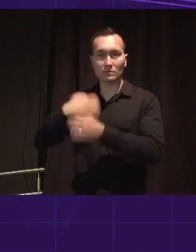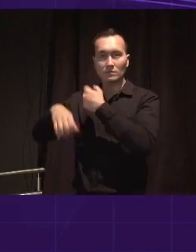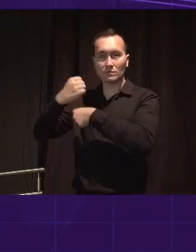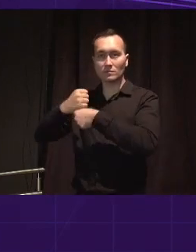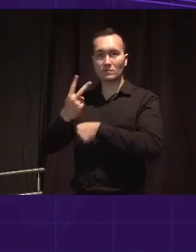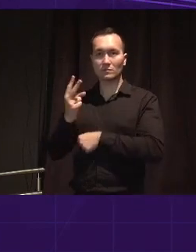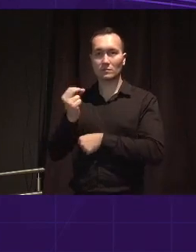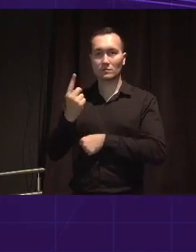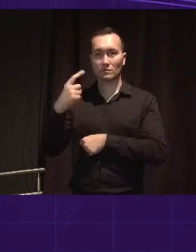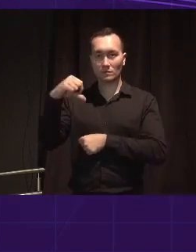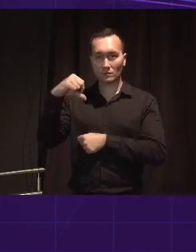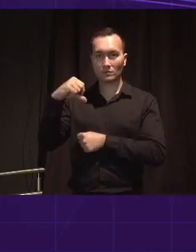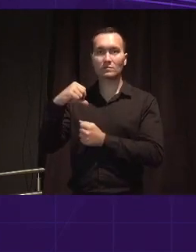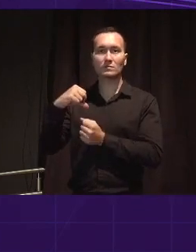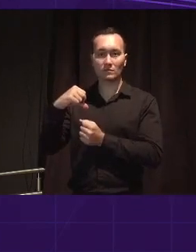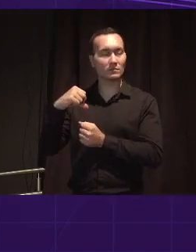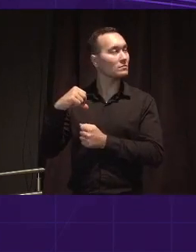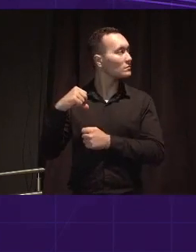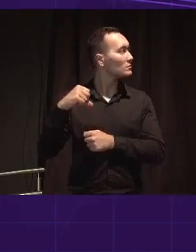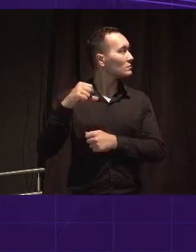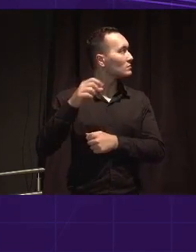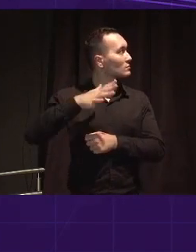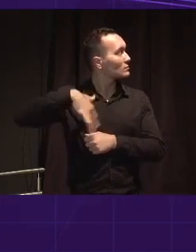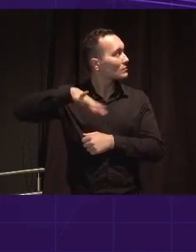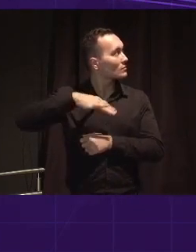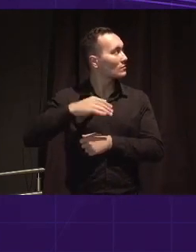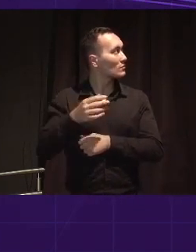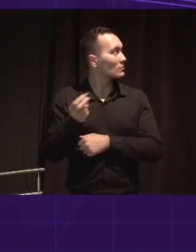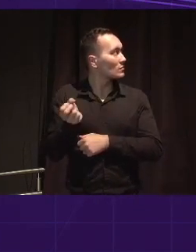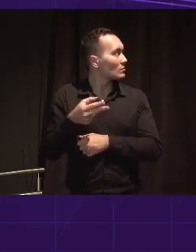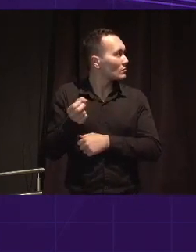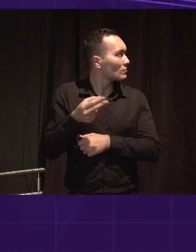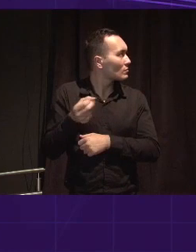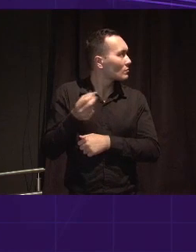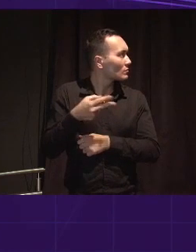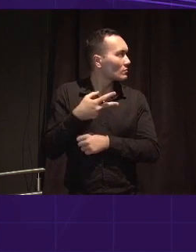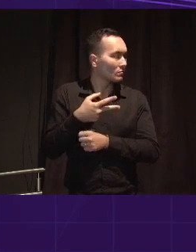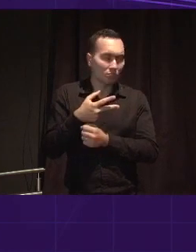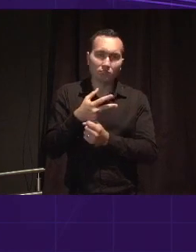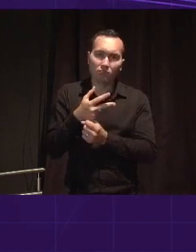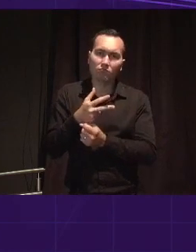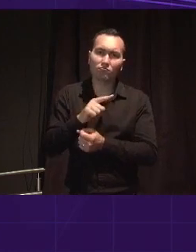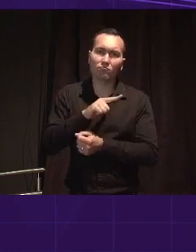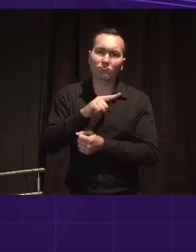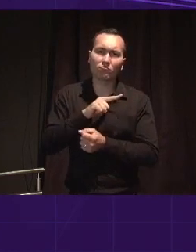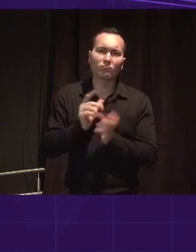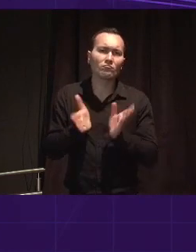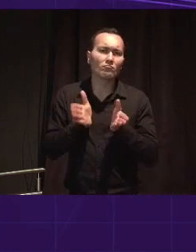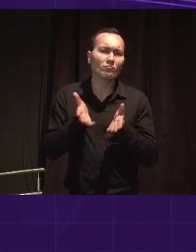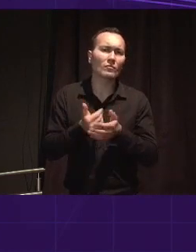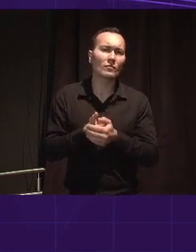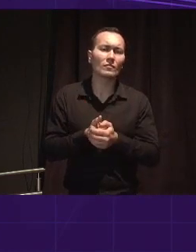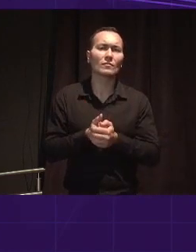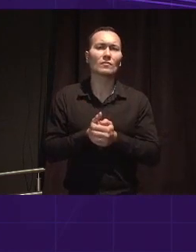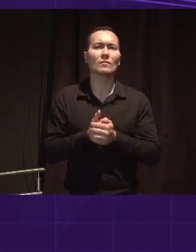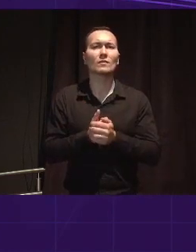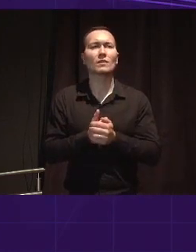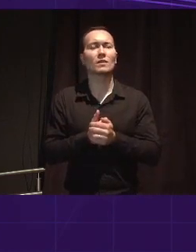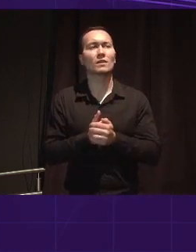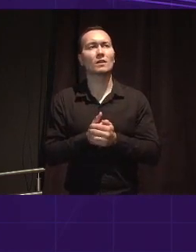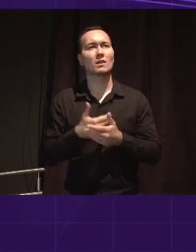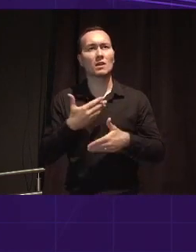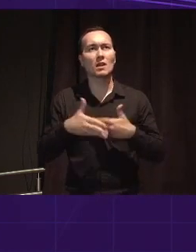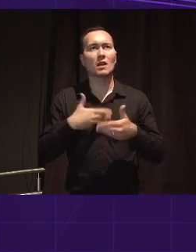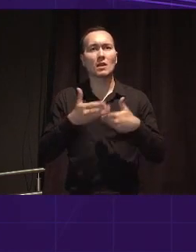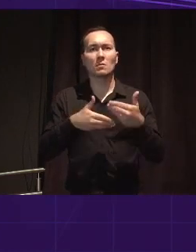vinha com agilidade até então, né, mas em 2019 esse time de agilidade, né, era uma pessoa, um Enterprise Agile Coach, começou a criar uma